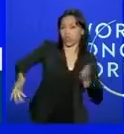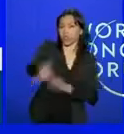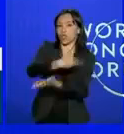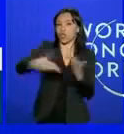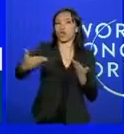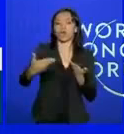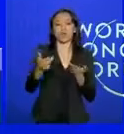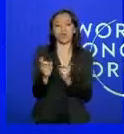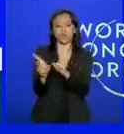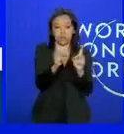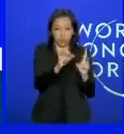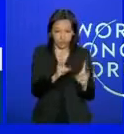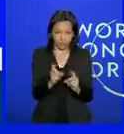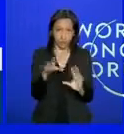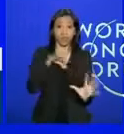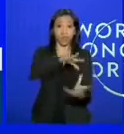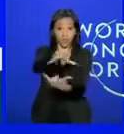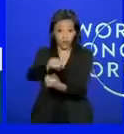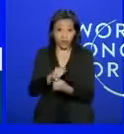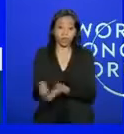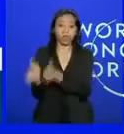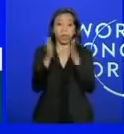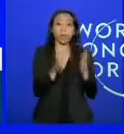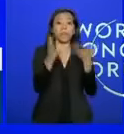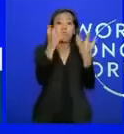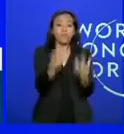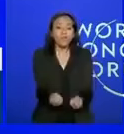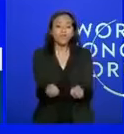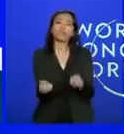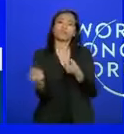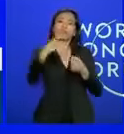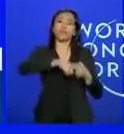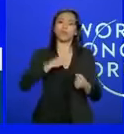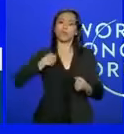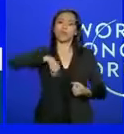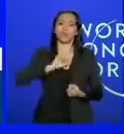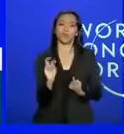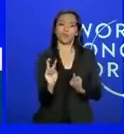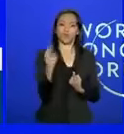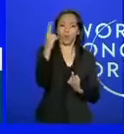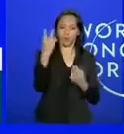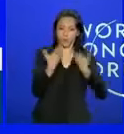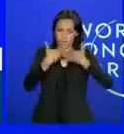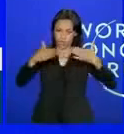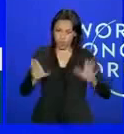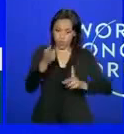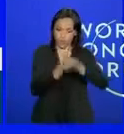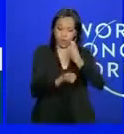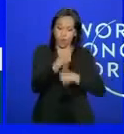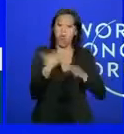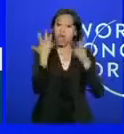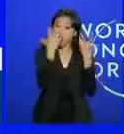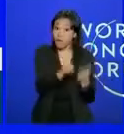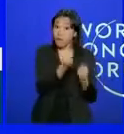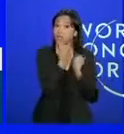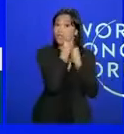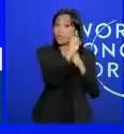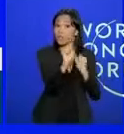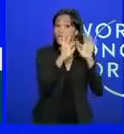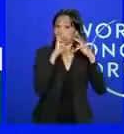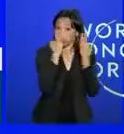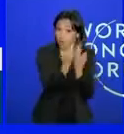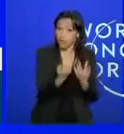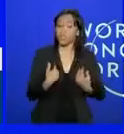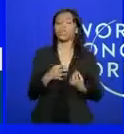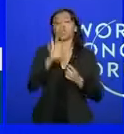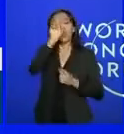internacionais. Vamos resgatar nossos valores e abrir nossa economia. Vamos defender a família, os verdadeiros